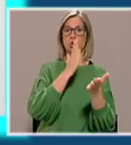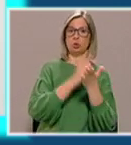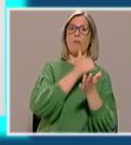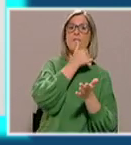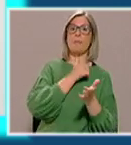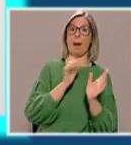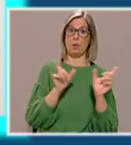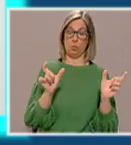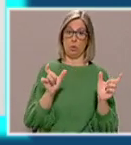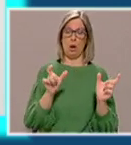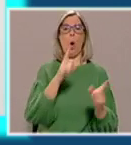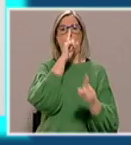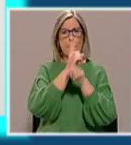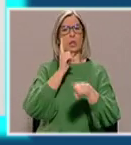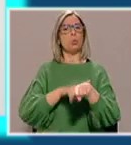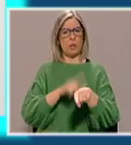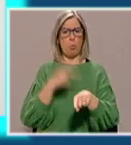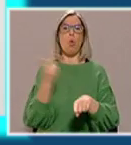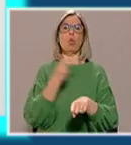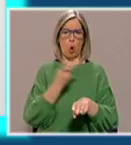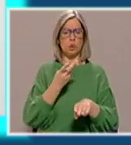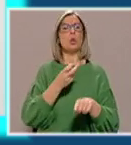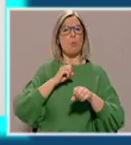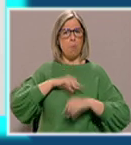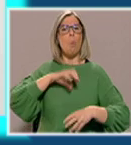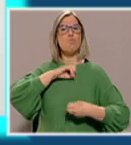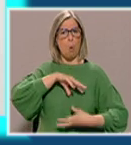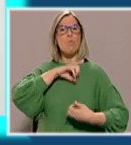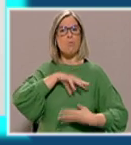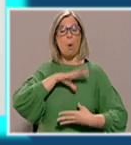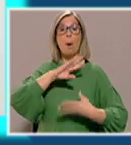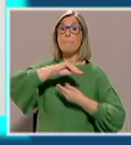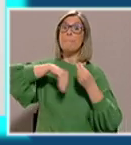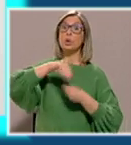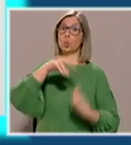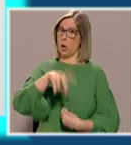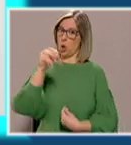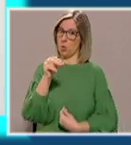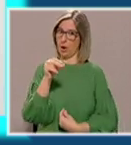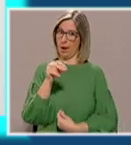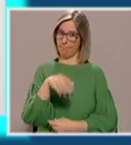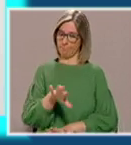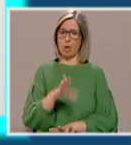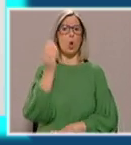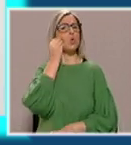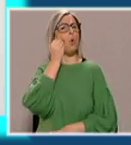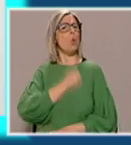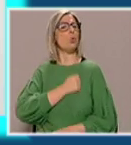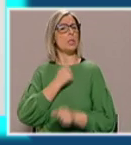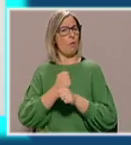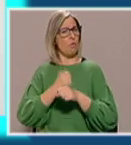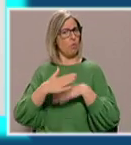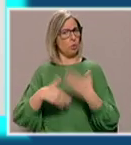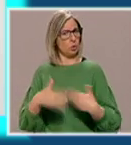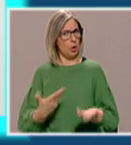em simultâneo, sangue arterial e venoso nunca se misturam. E como funciona o coração? Comecemos